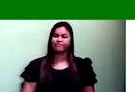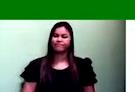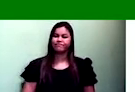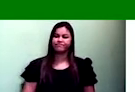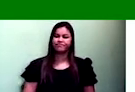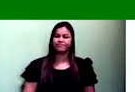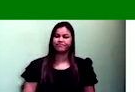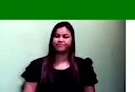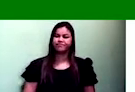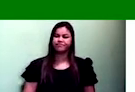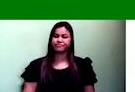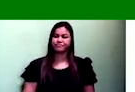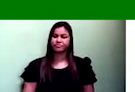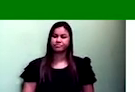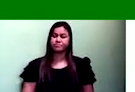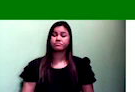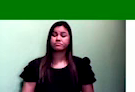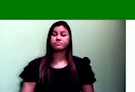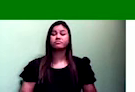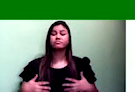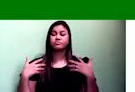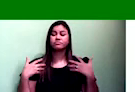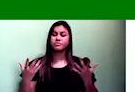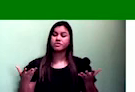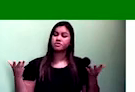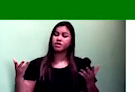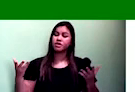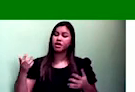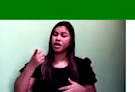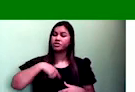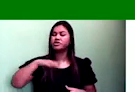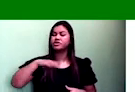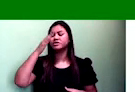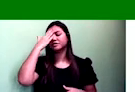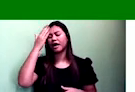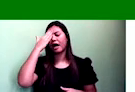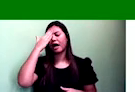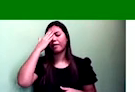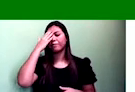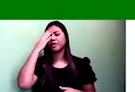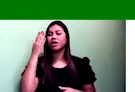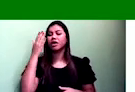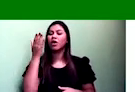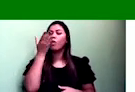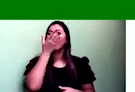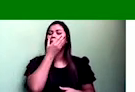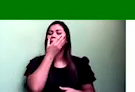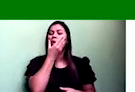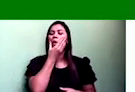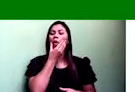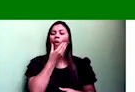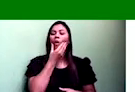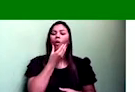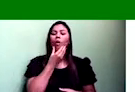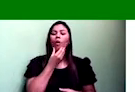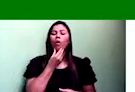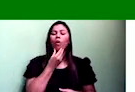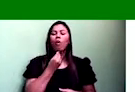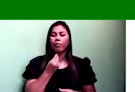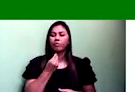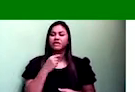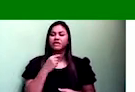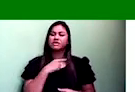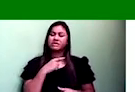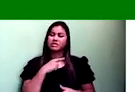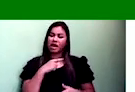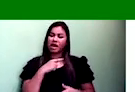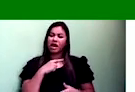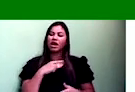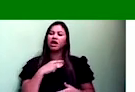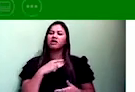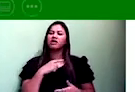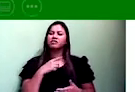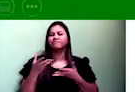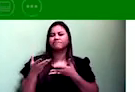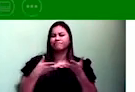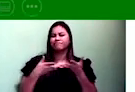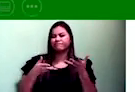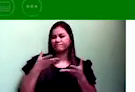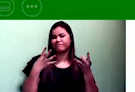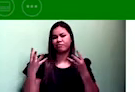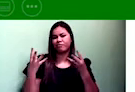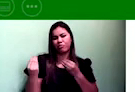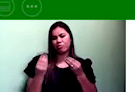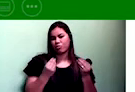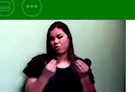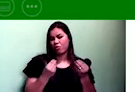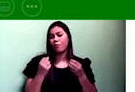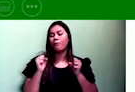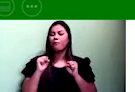a gente sabe que na relação, o homem que tem vários relacionamentos pode levar para casa